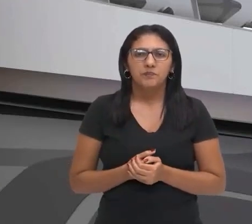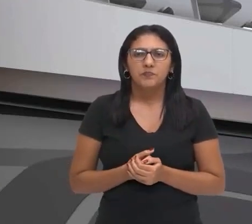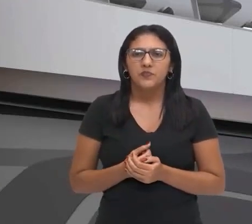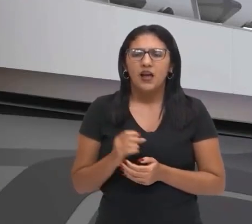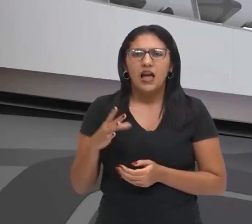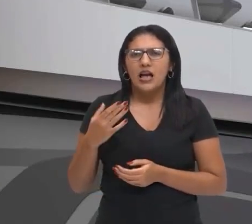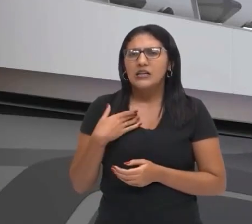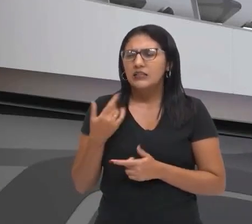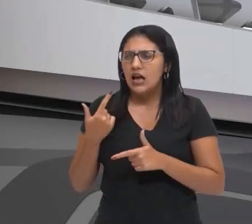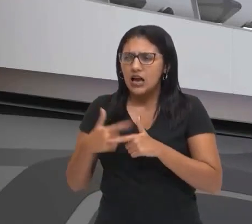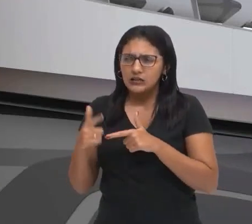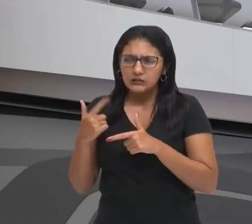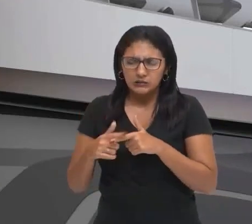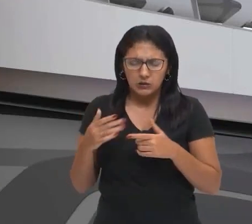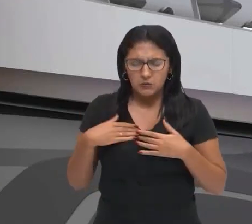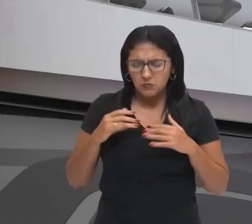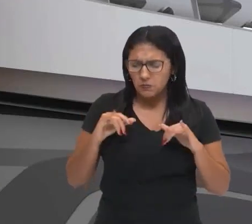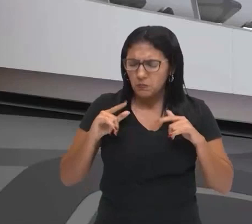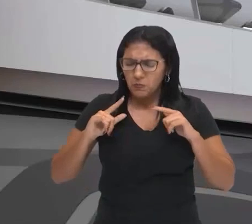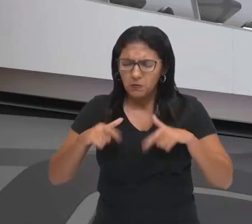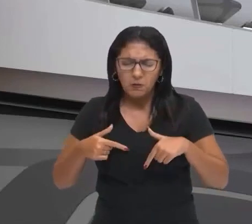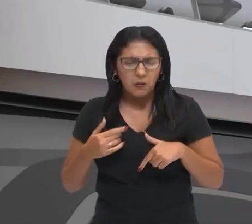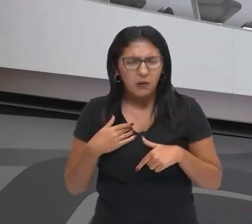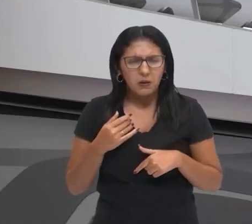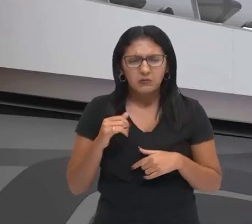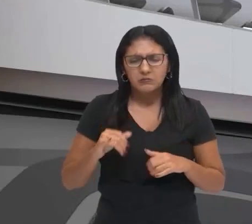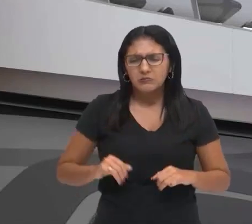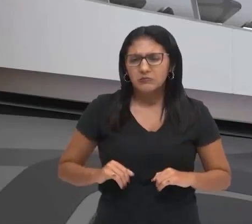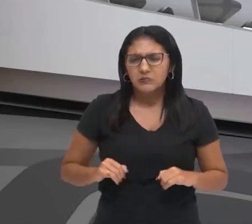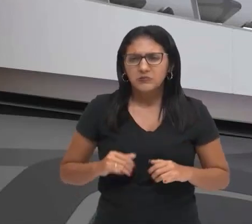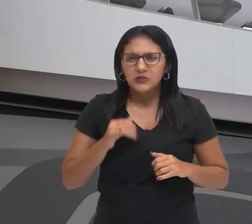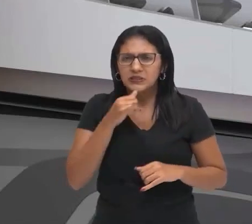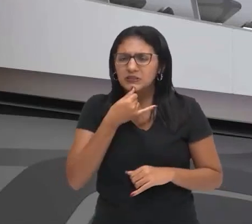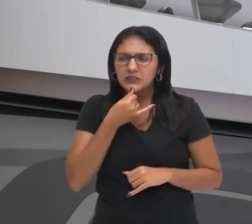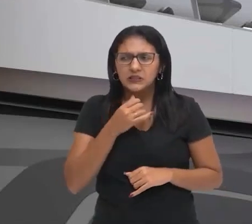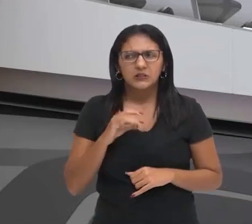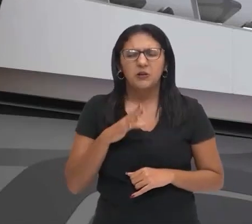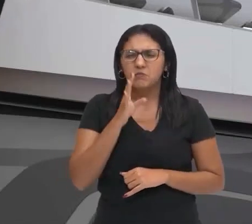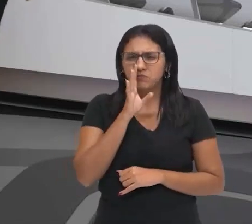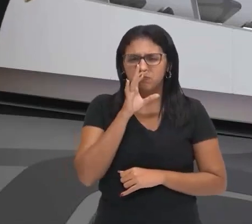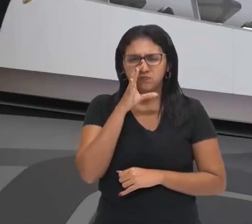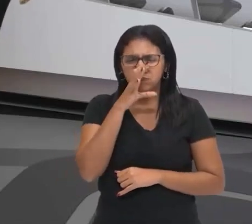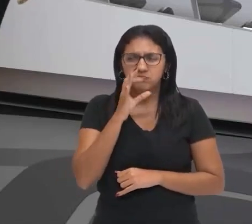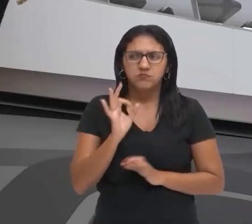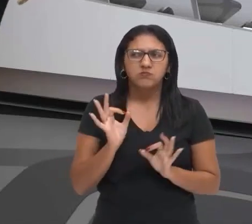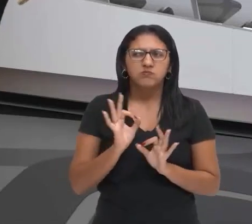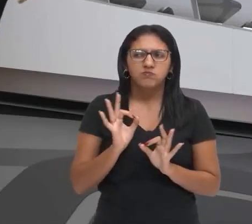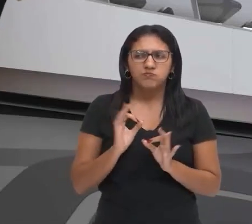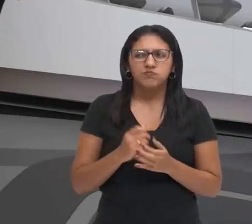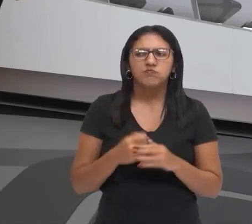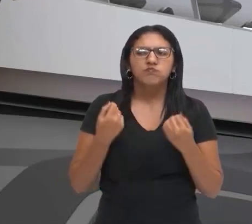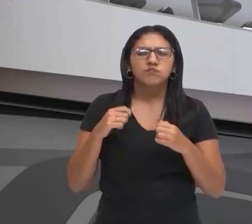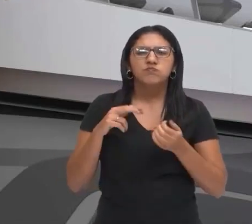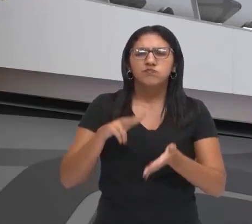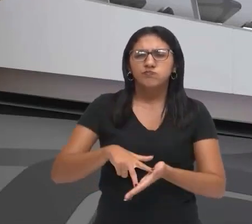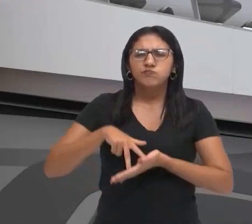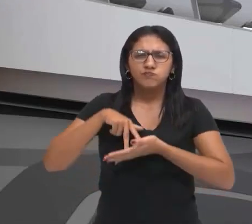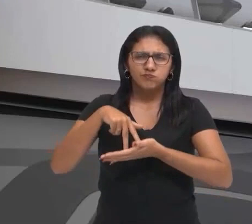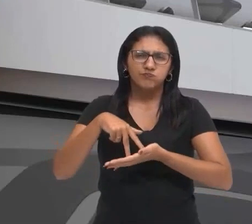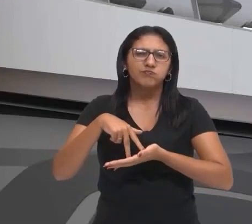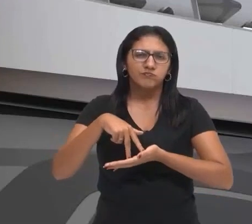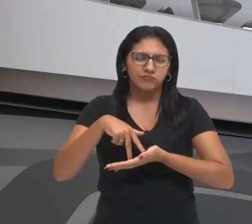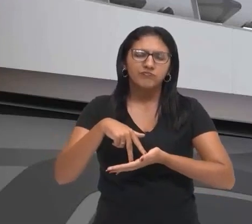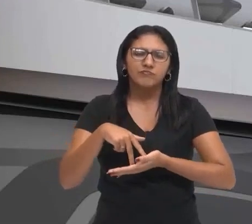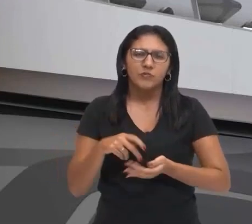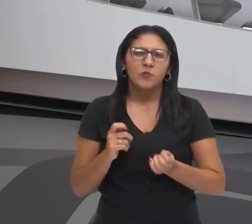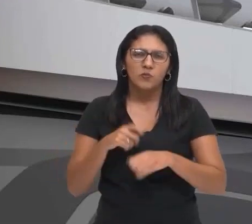eu caí aqui, eu não vou conseguir levantar. Não, é levantar, sacudir a poeira e seguir em frente. E, a partir